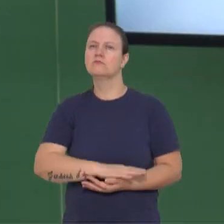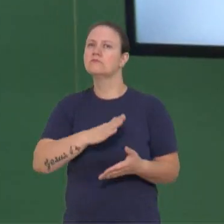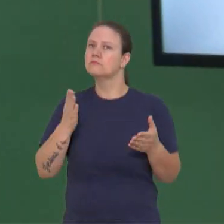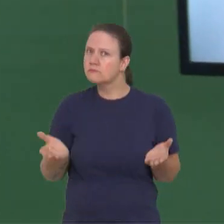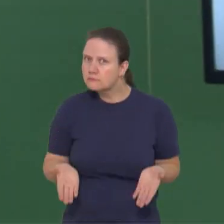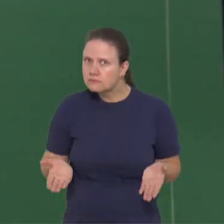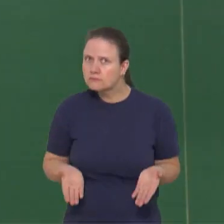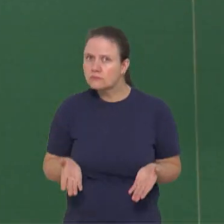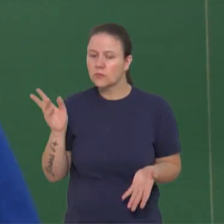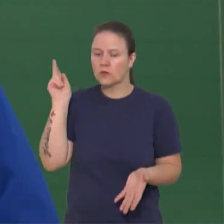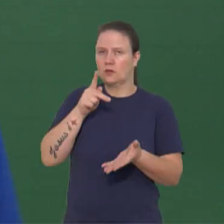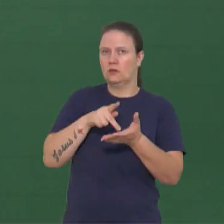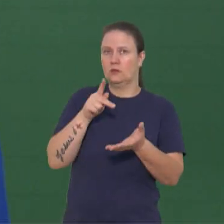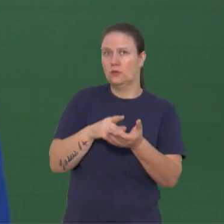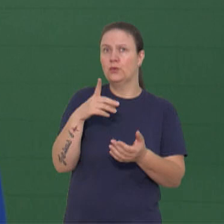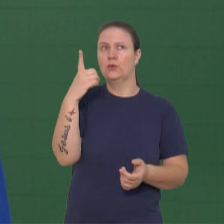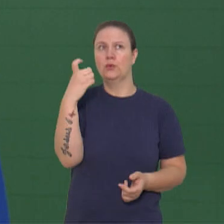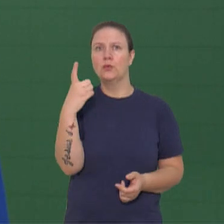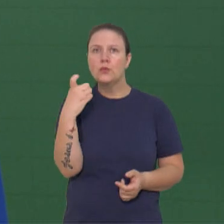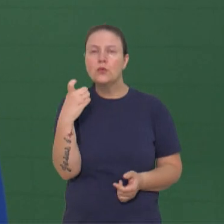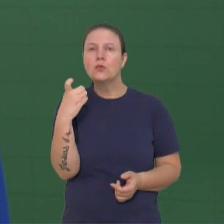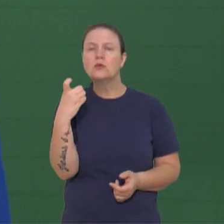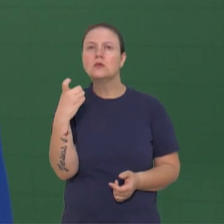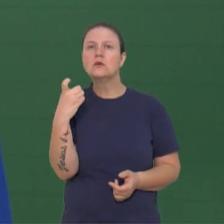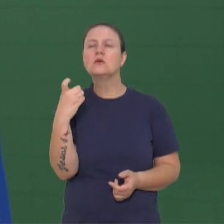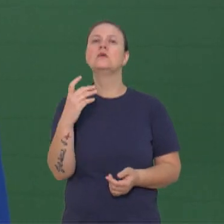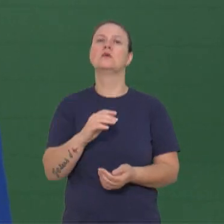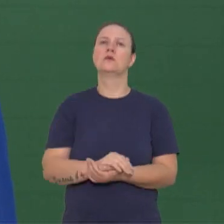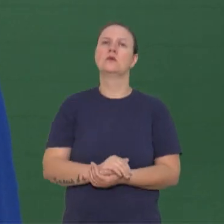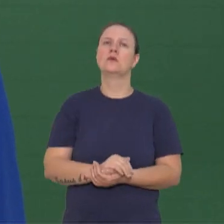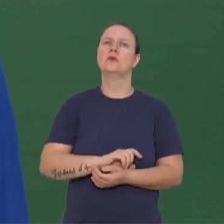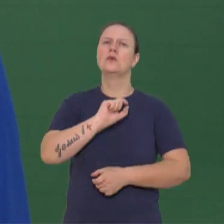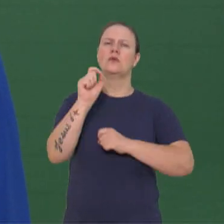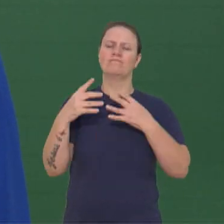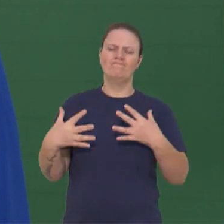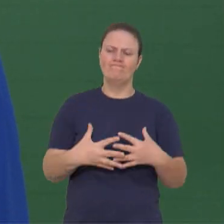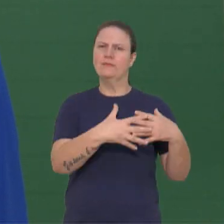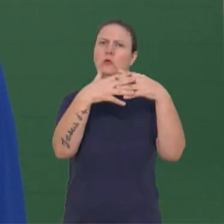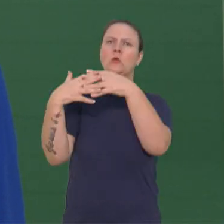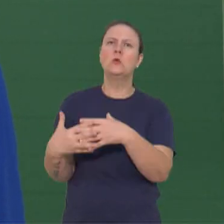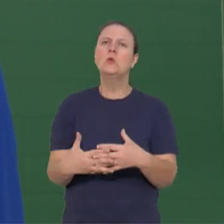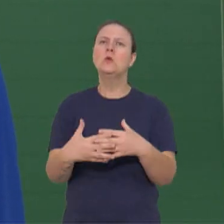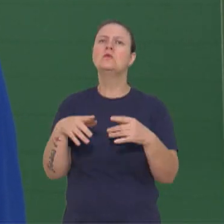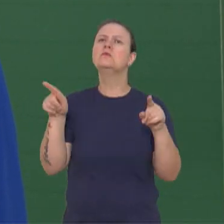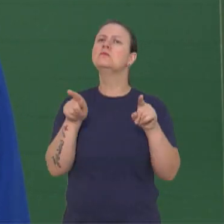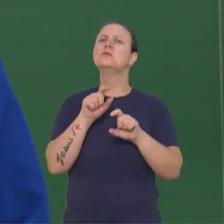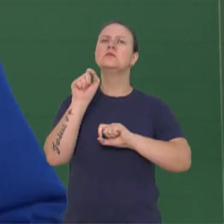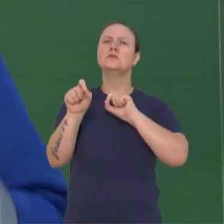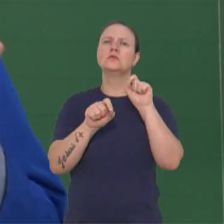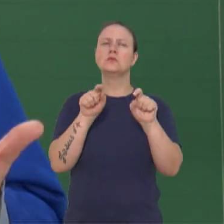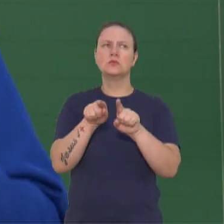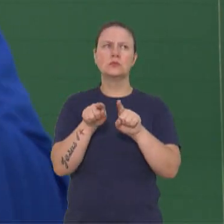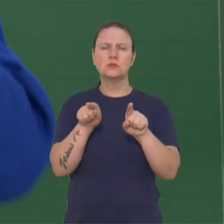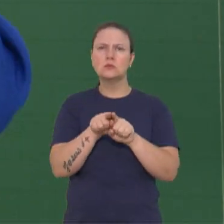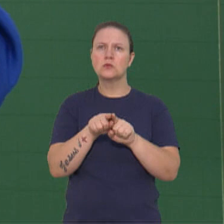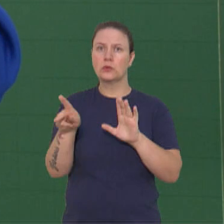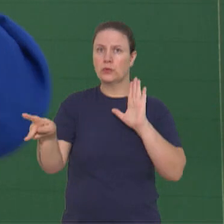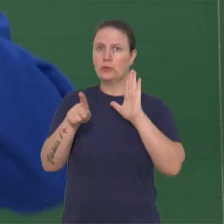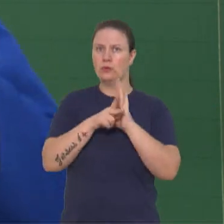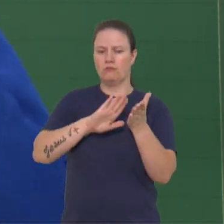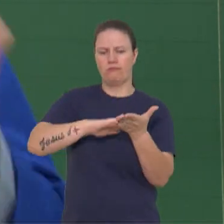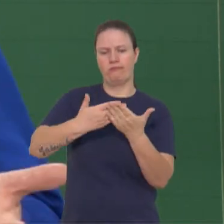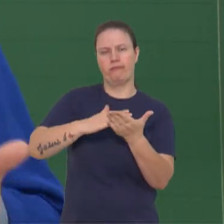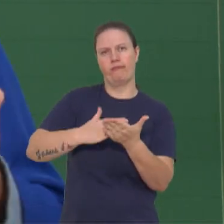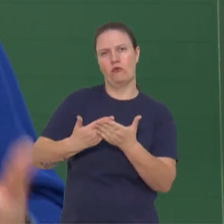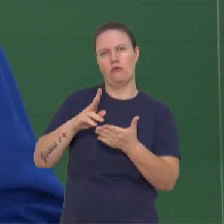Esta verdade absoluta é o que complica as questões e a própria interpretação